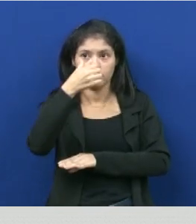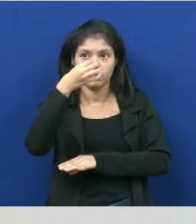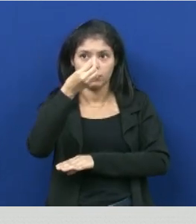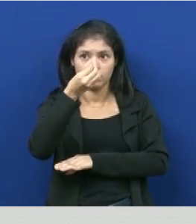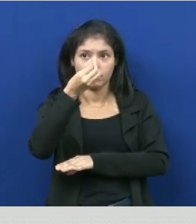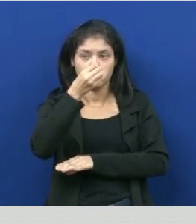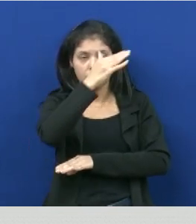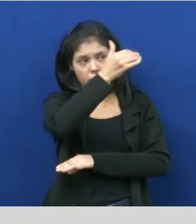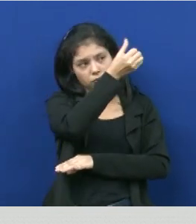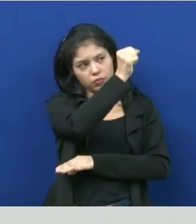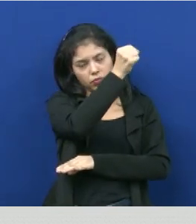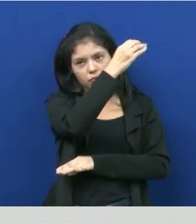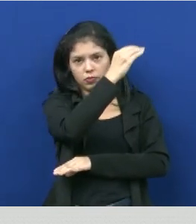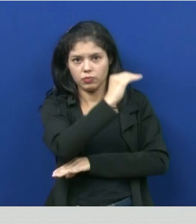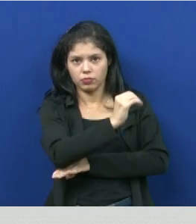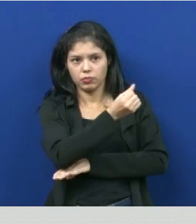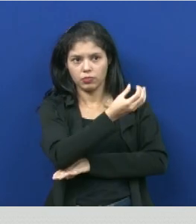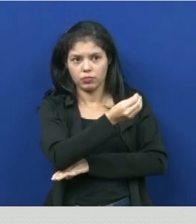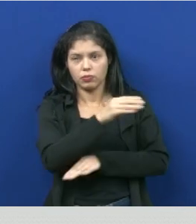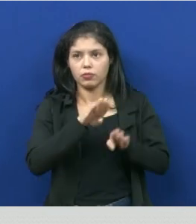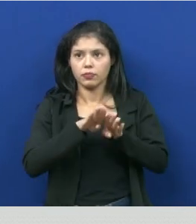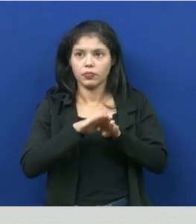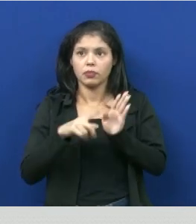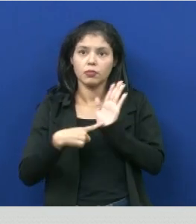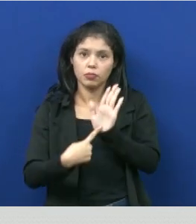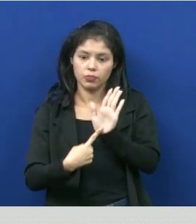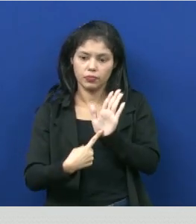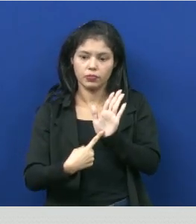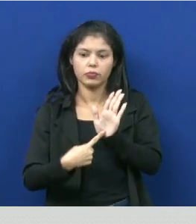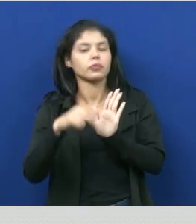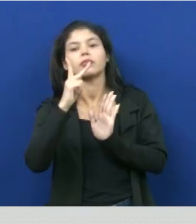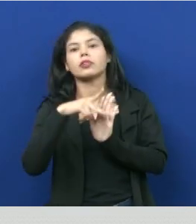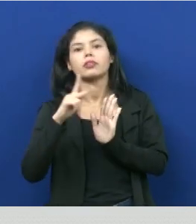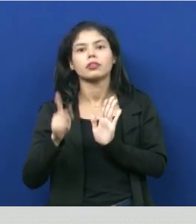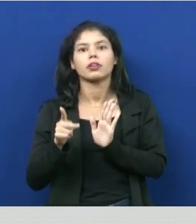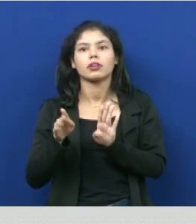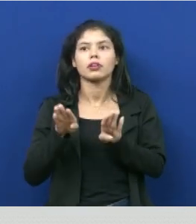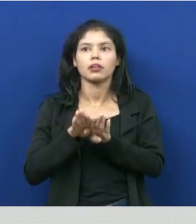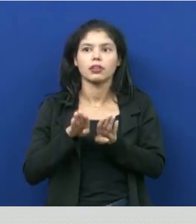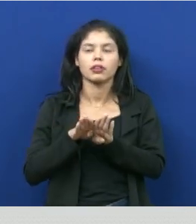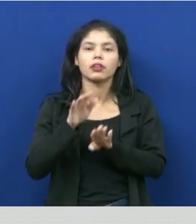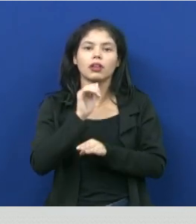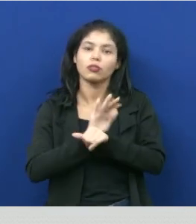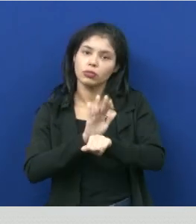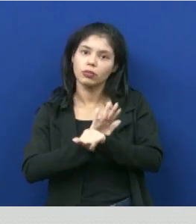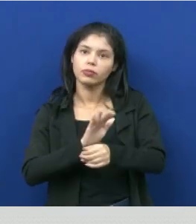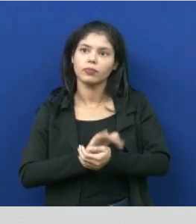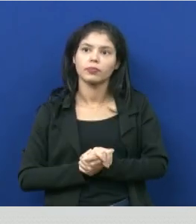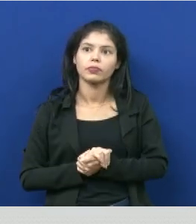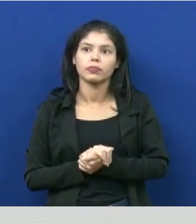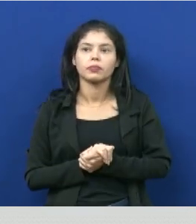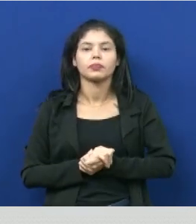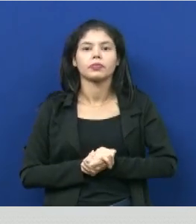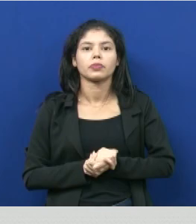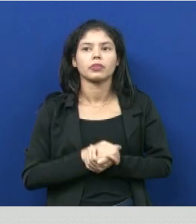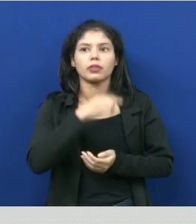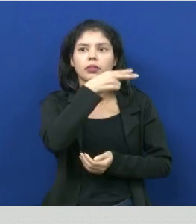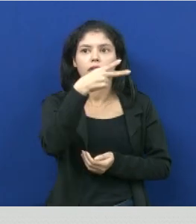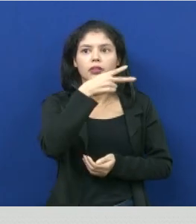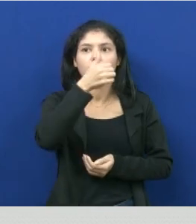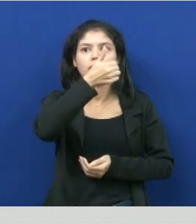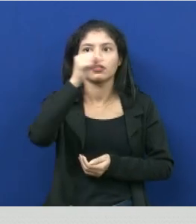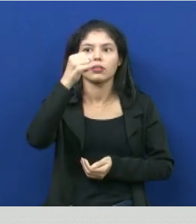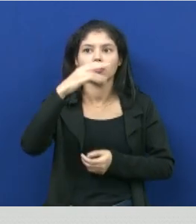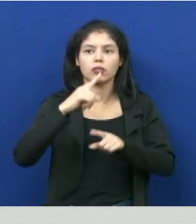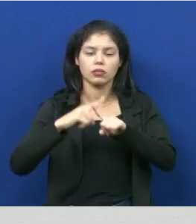16. 18 porque representa professores e auxiliares. E aí, 108 é o